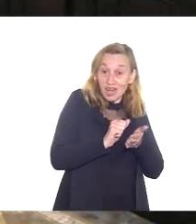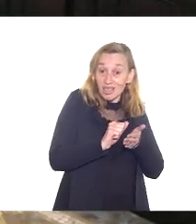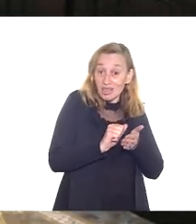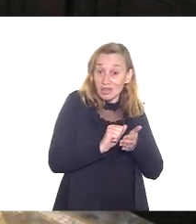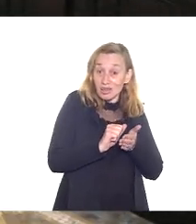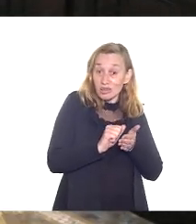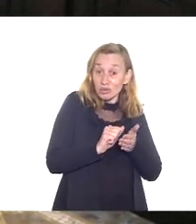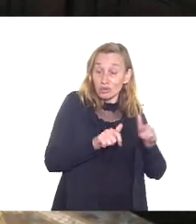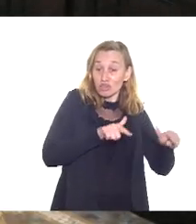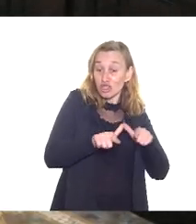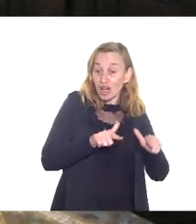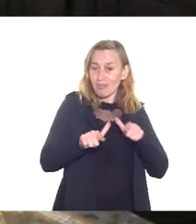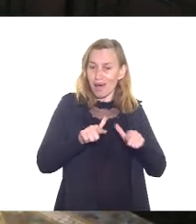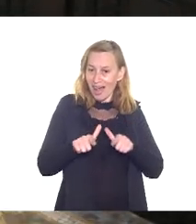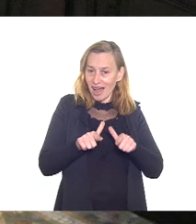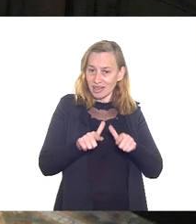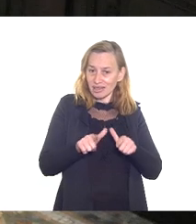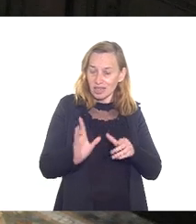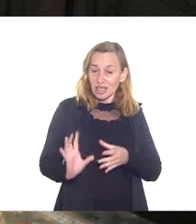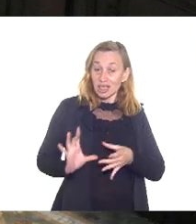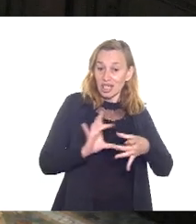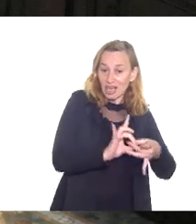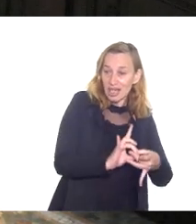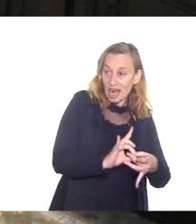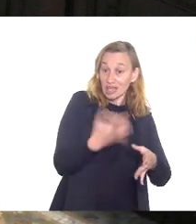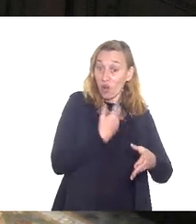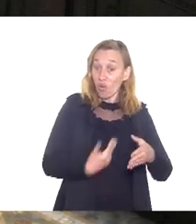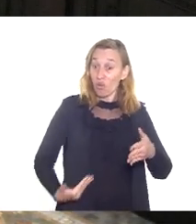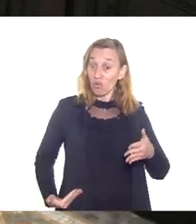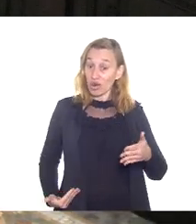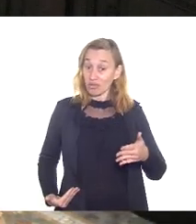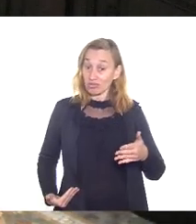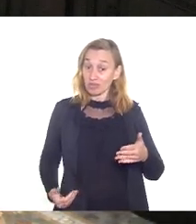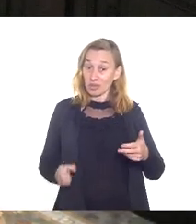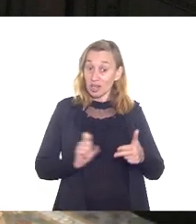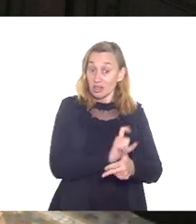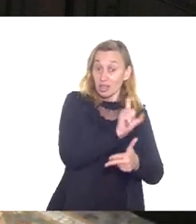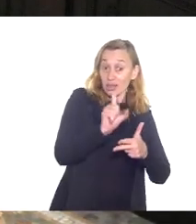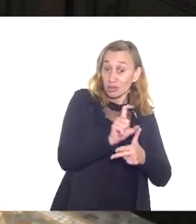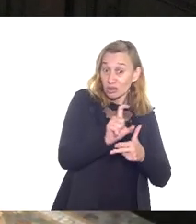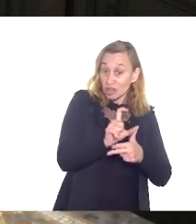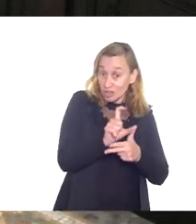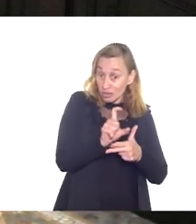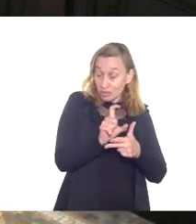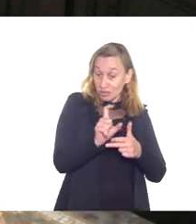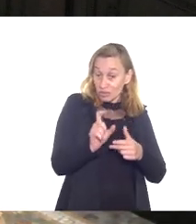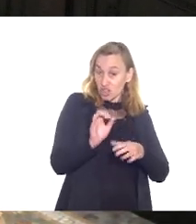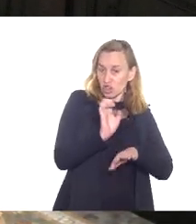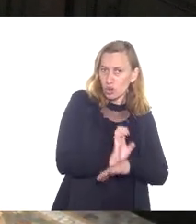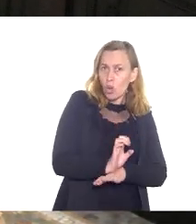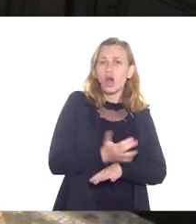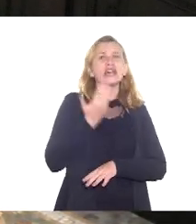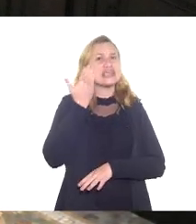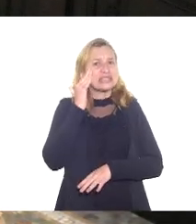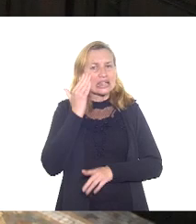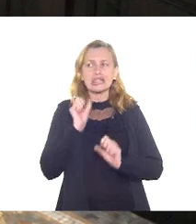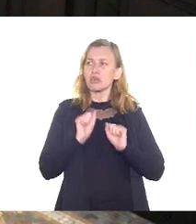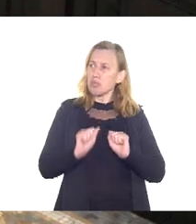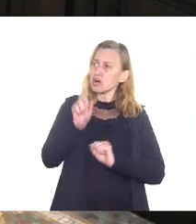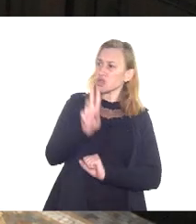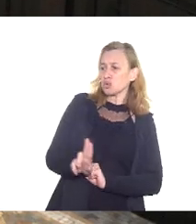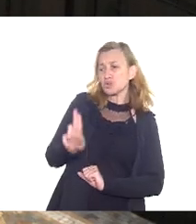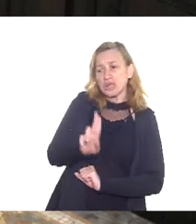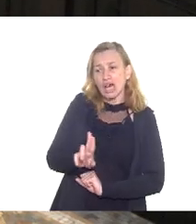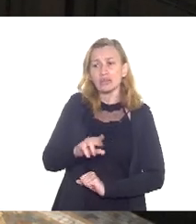são inerentes ao governo, ao executivo estadual. Entendo que pode ser